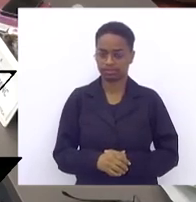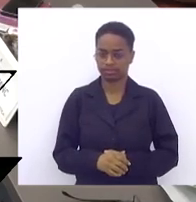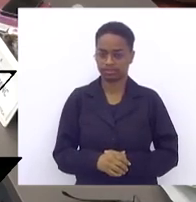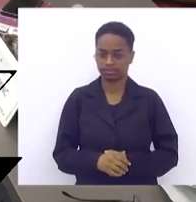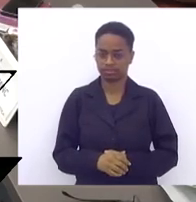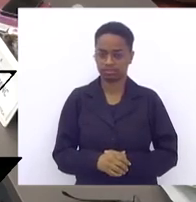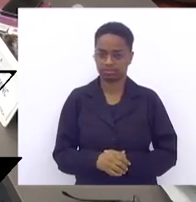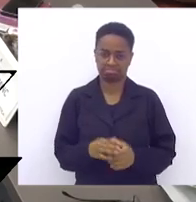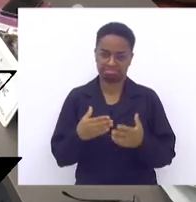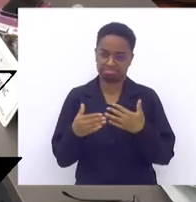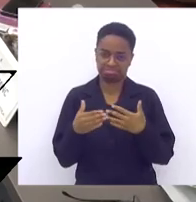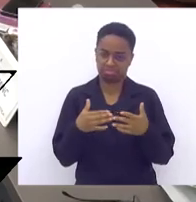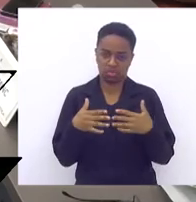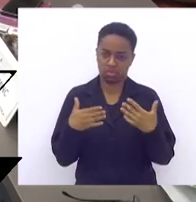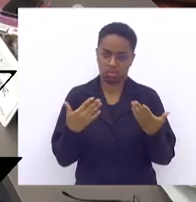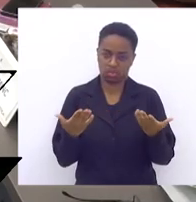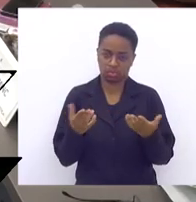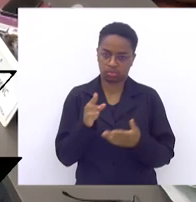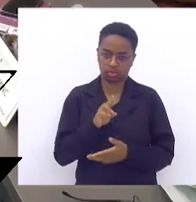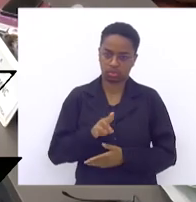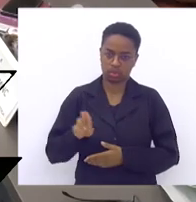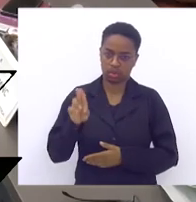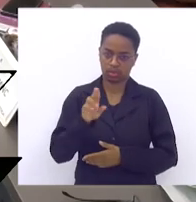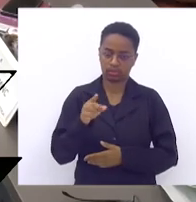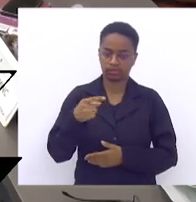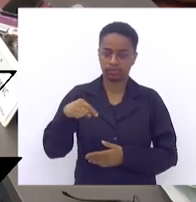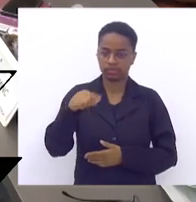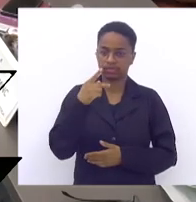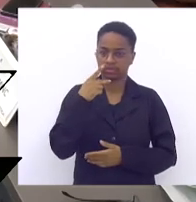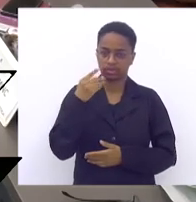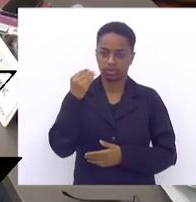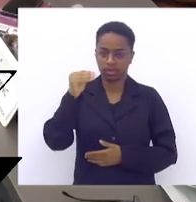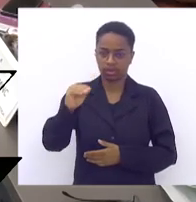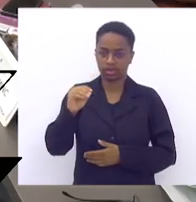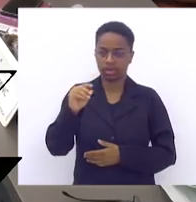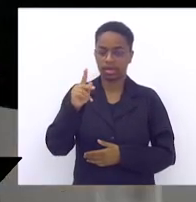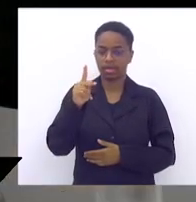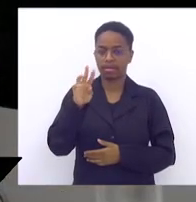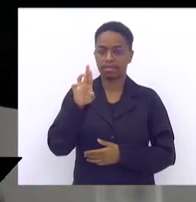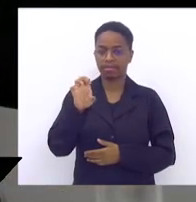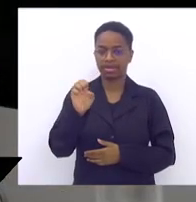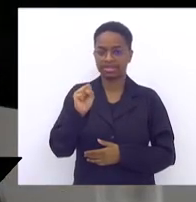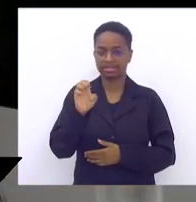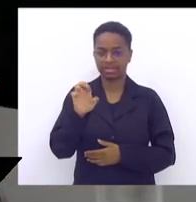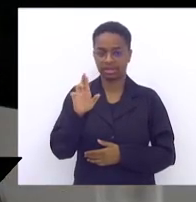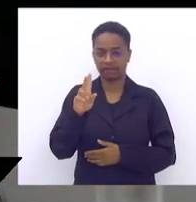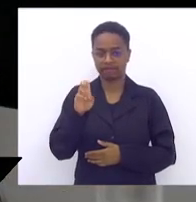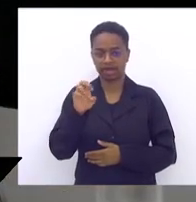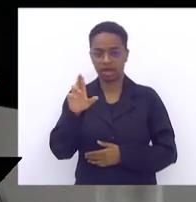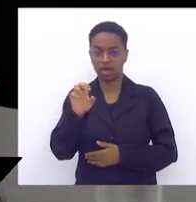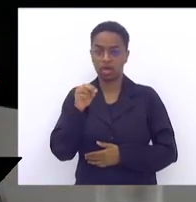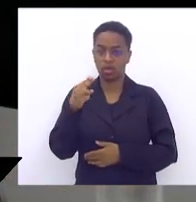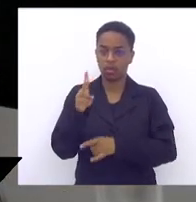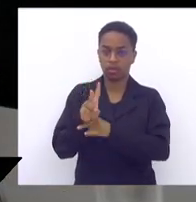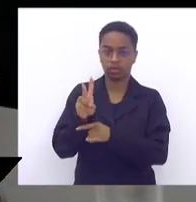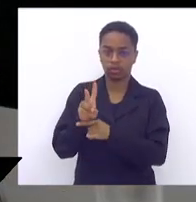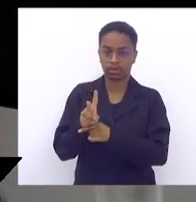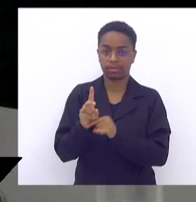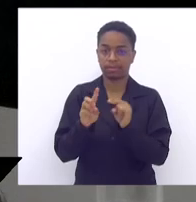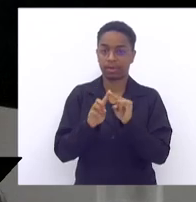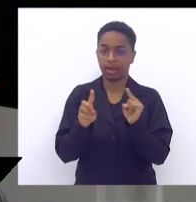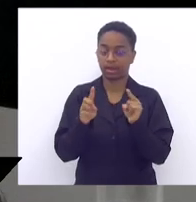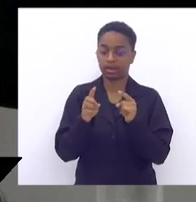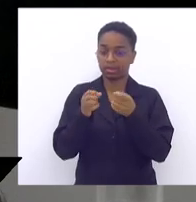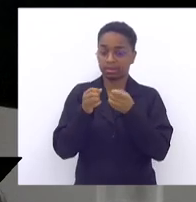Independente da denominação que se lhe dê de preservação ou de proteção, nada disso afetará